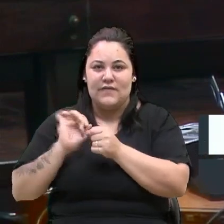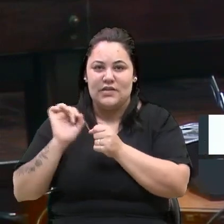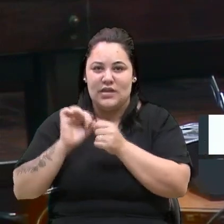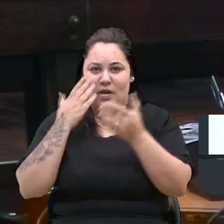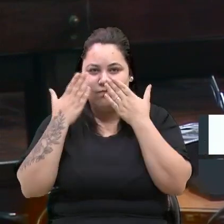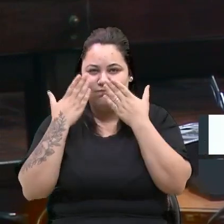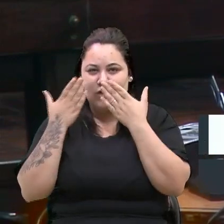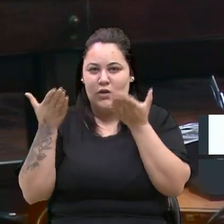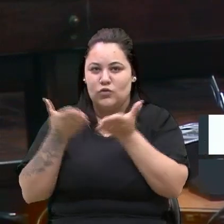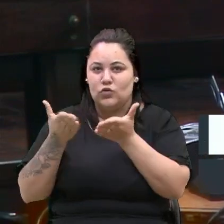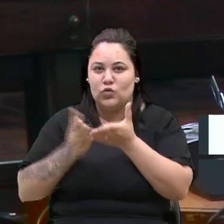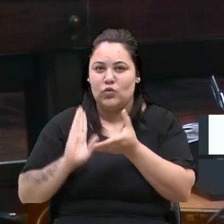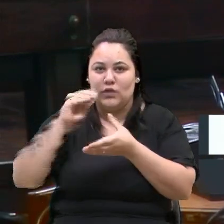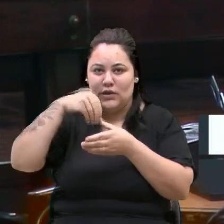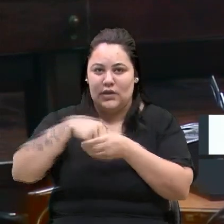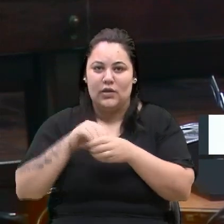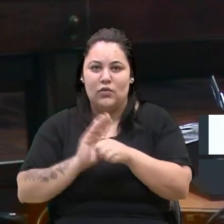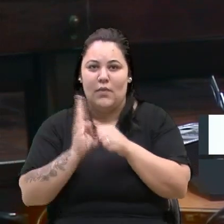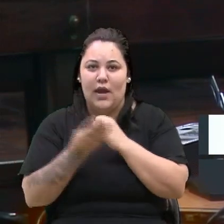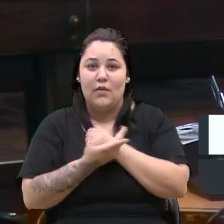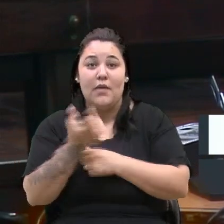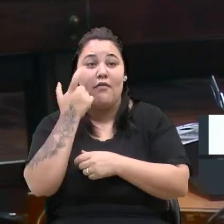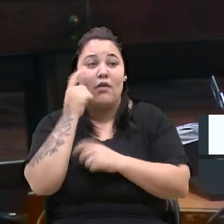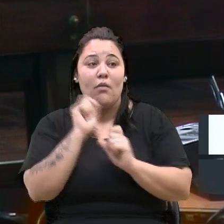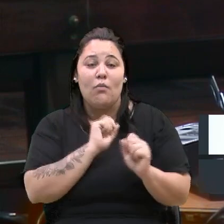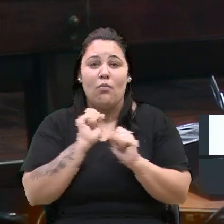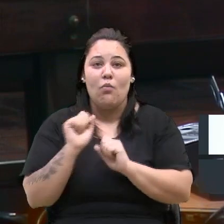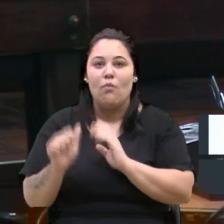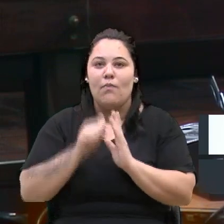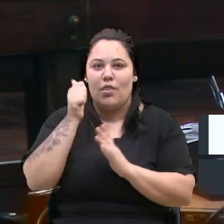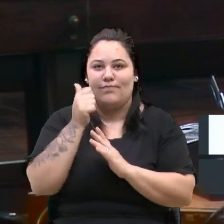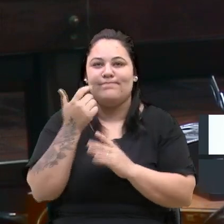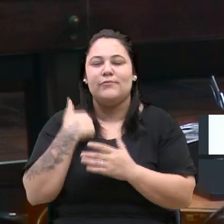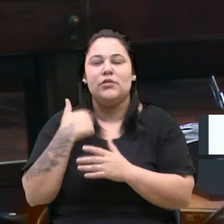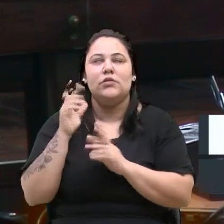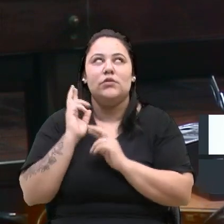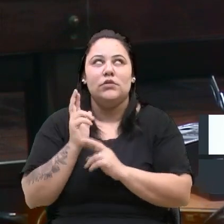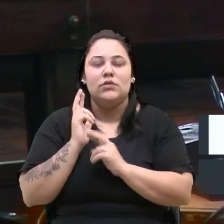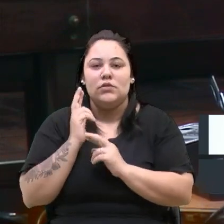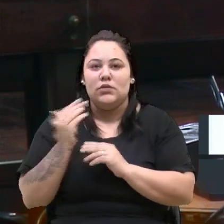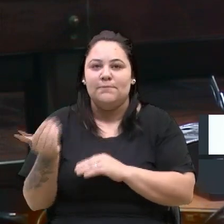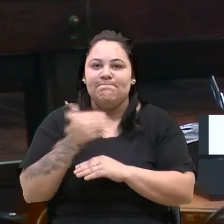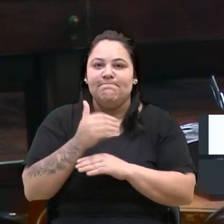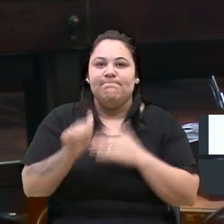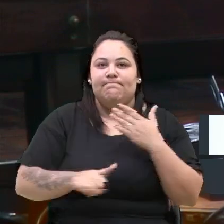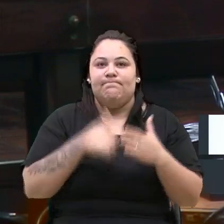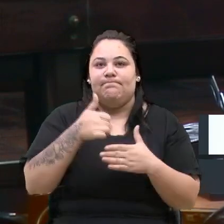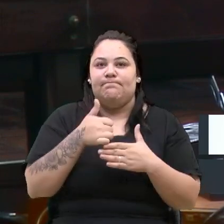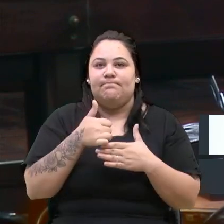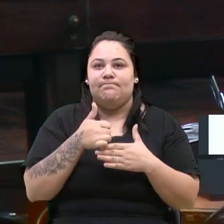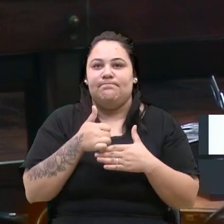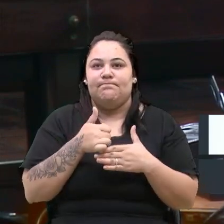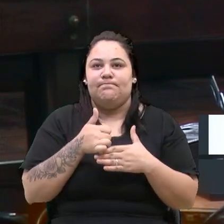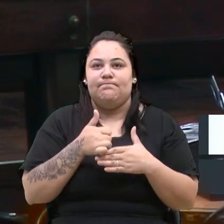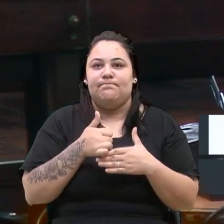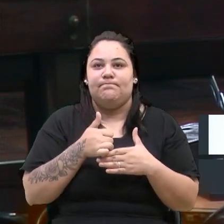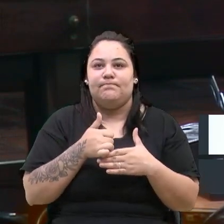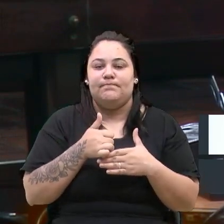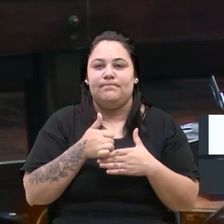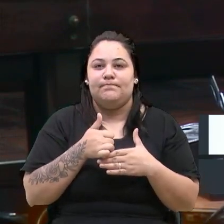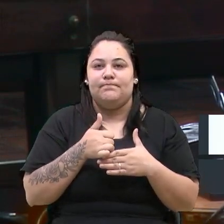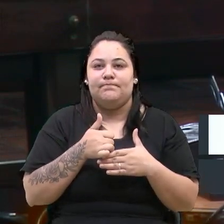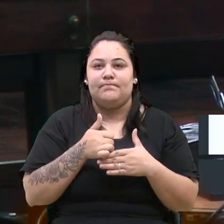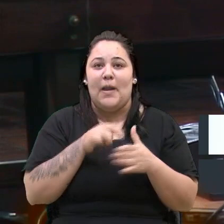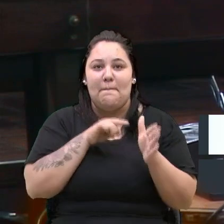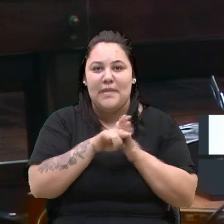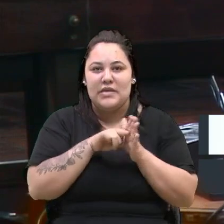daquele bairro para ver o que eles podem melhorar, né? Tomara que venha para melhorar esse levantamento dessa mobilidade urbana,